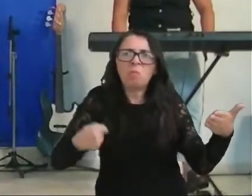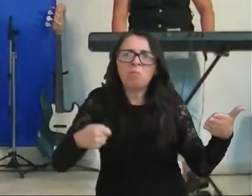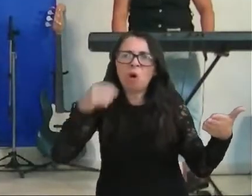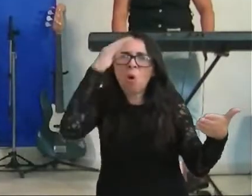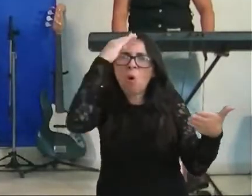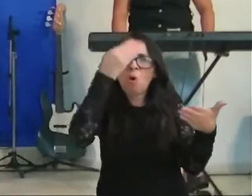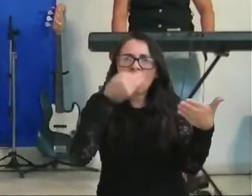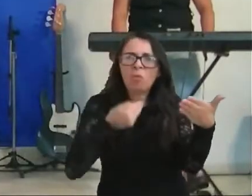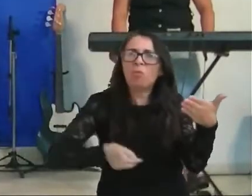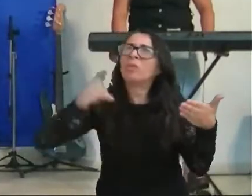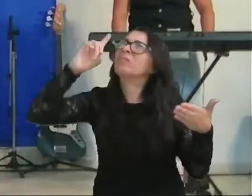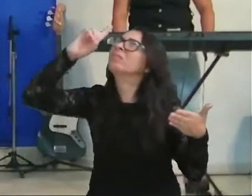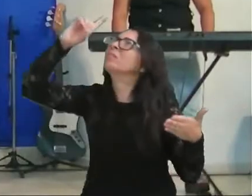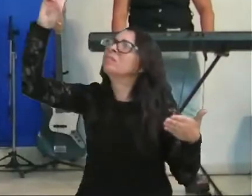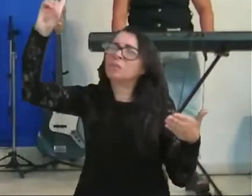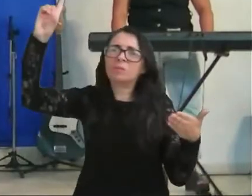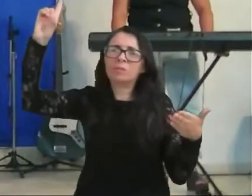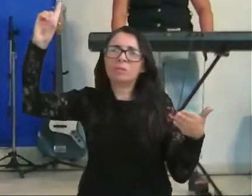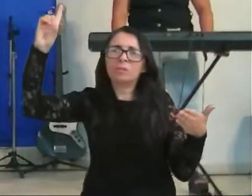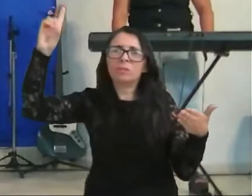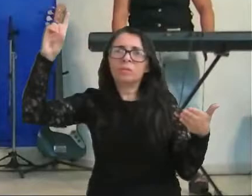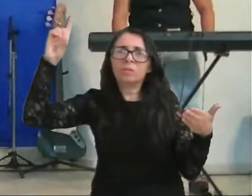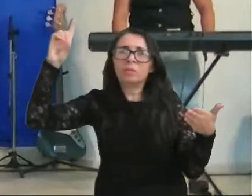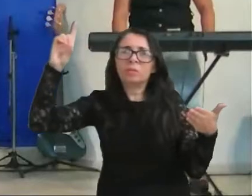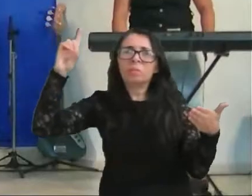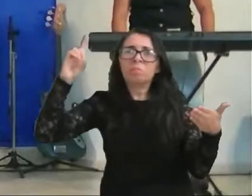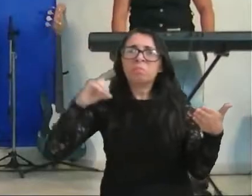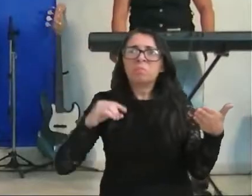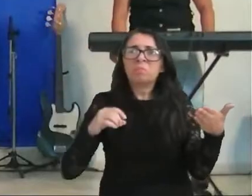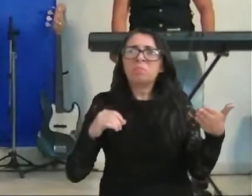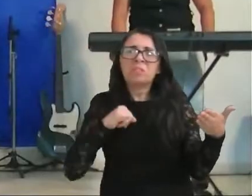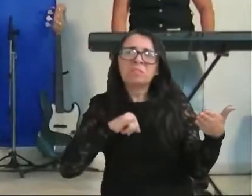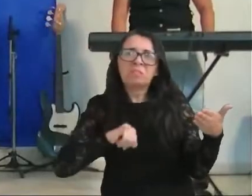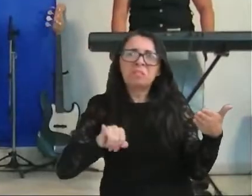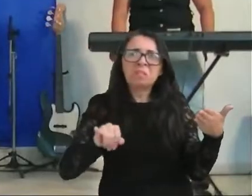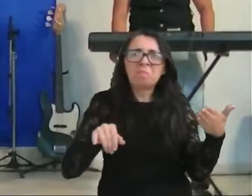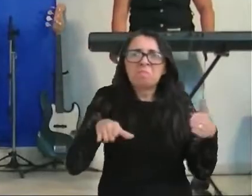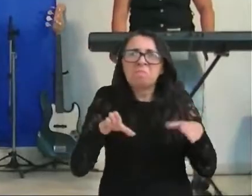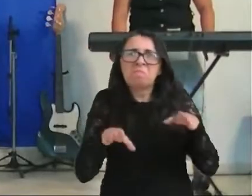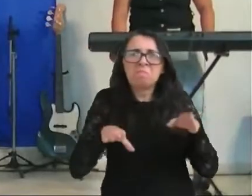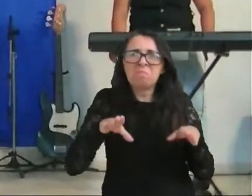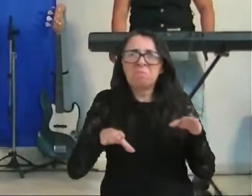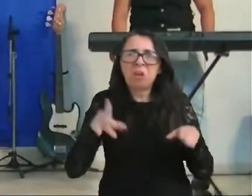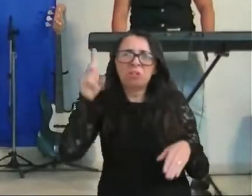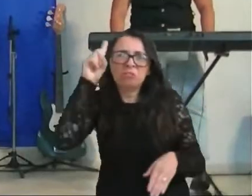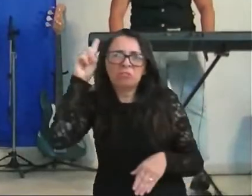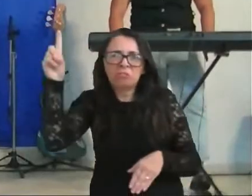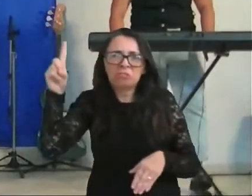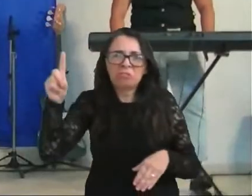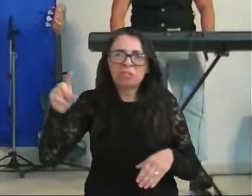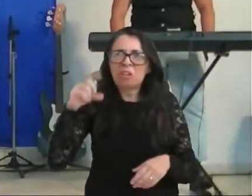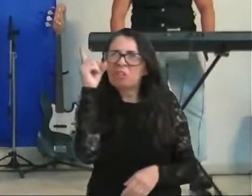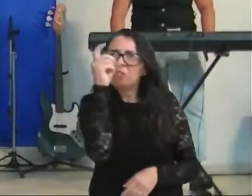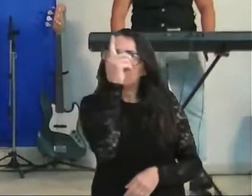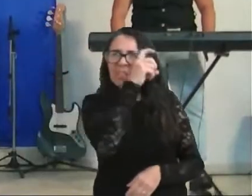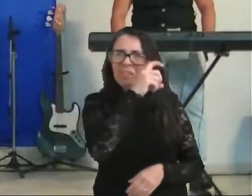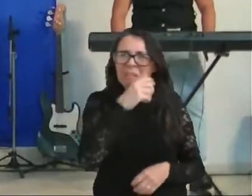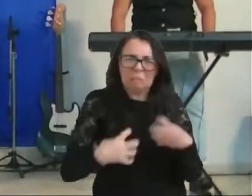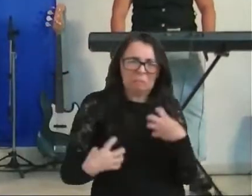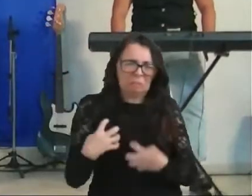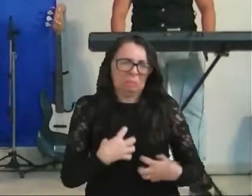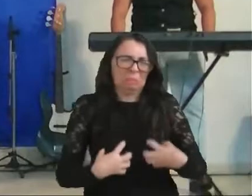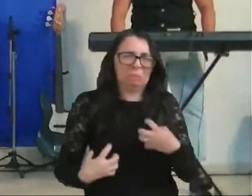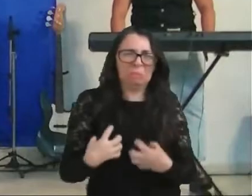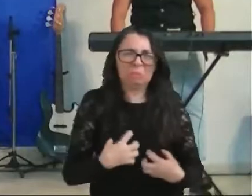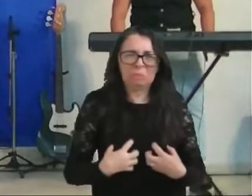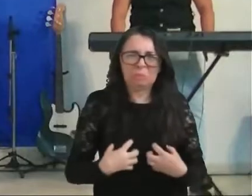esperança no nosso Salvador Jesus. Que nós possamos confiar e crer cada vez mais e que a nossa fé, que a nossa